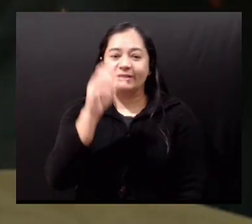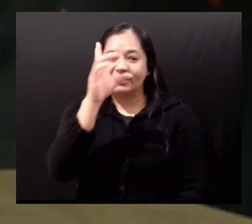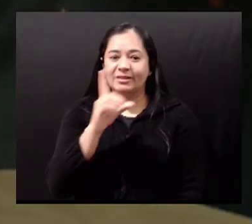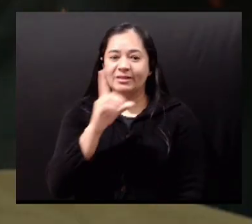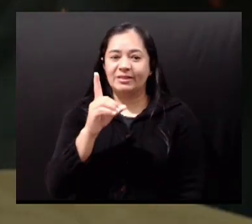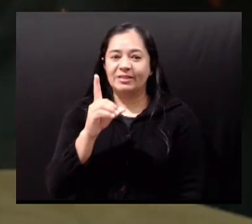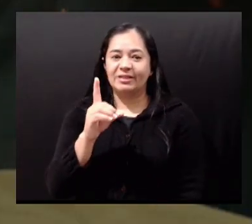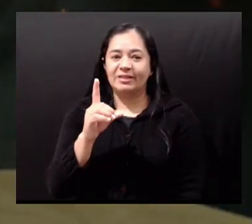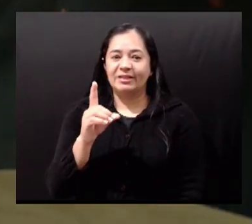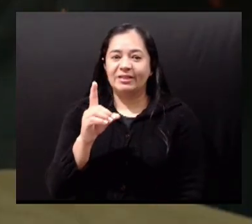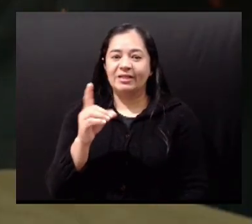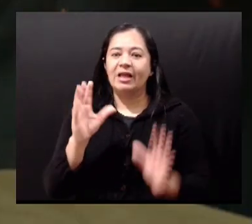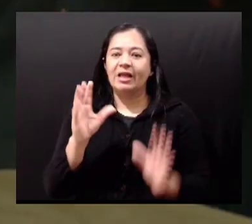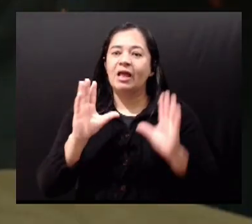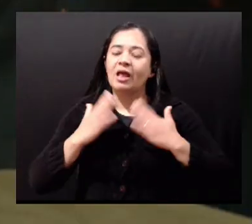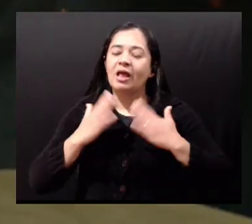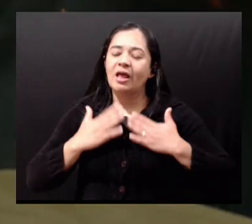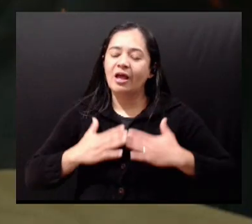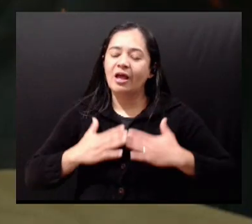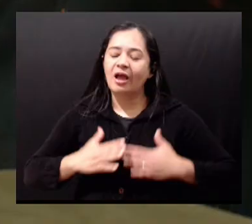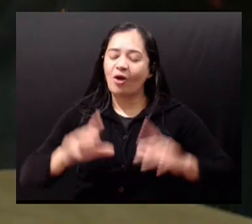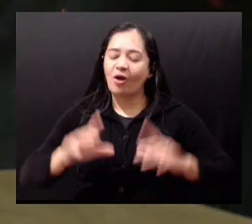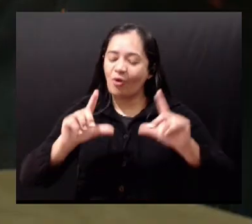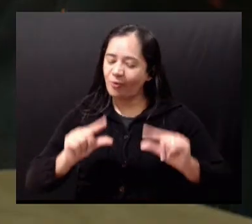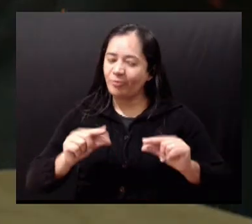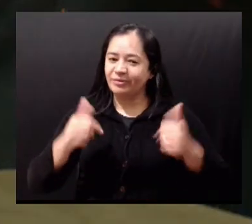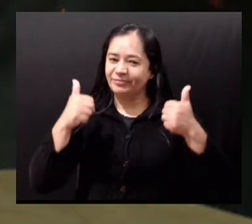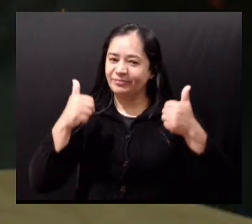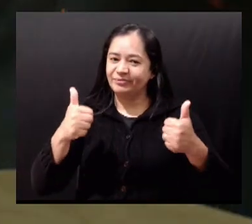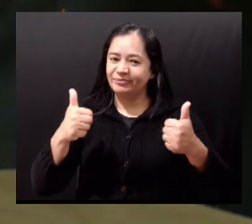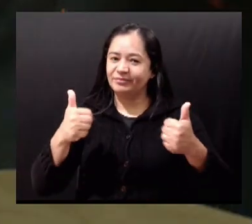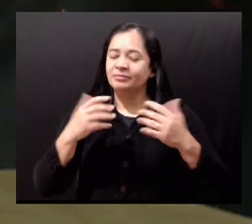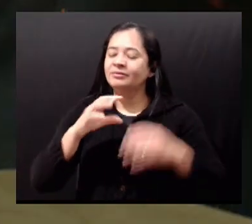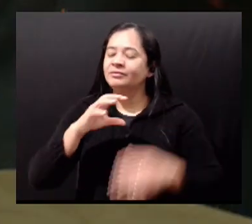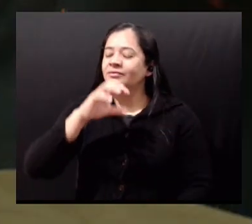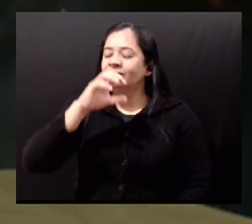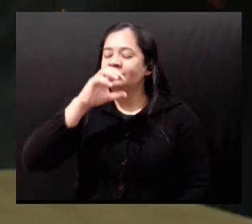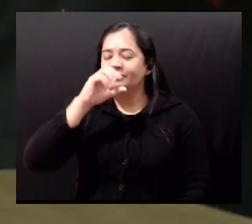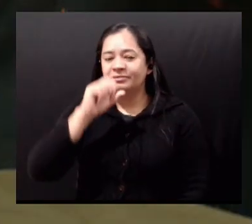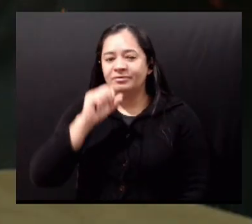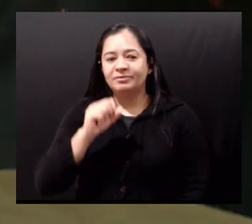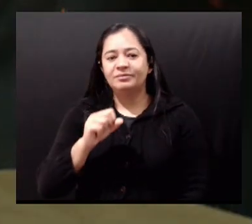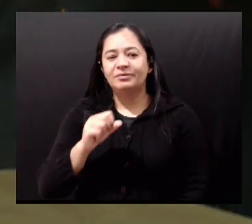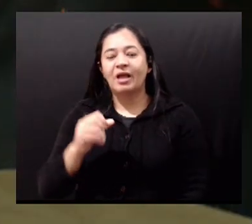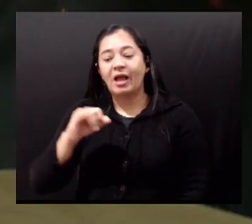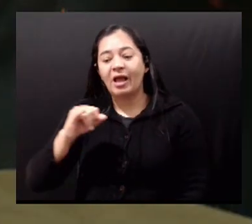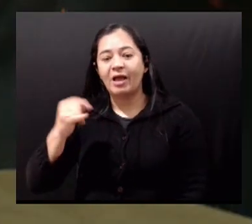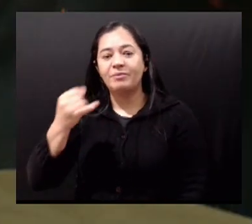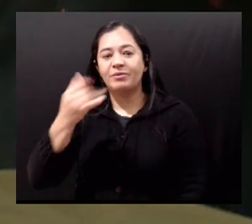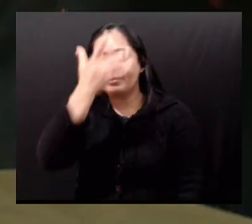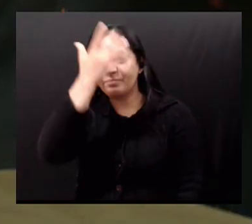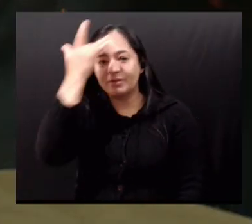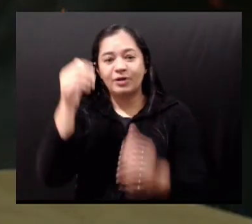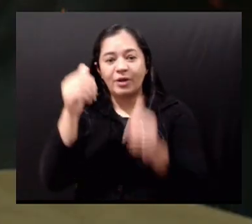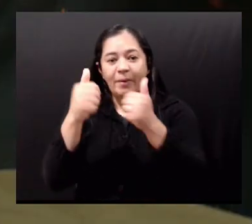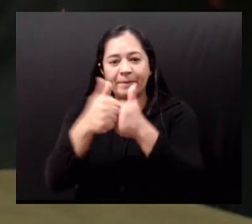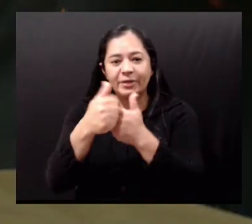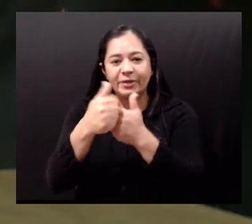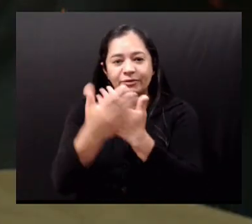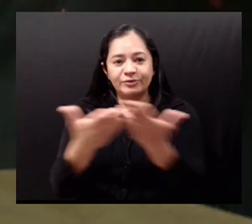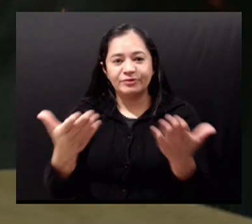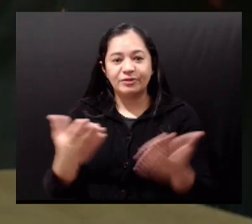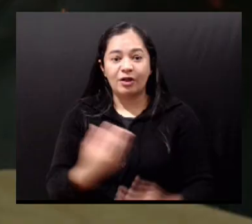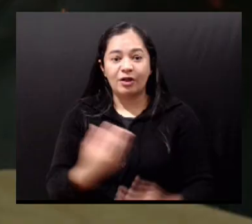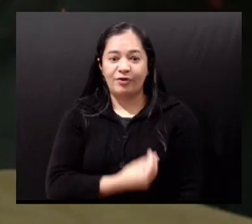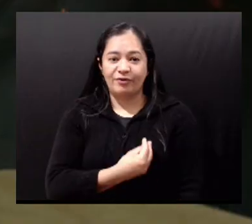desacelera, tá bom? Dá uma respirada, curte quem está ao seu lado, viva o aqui